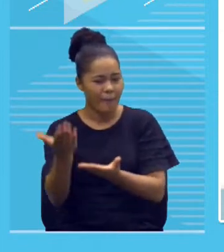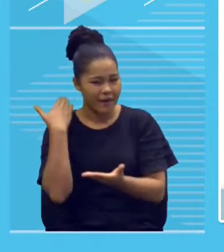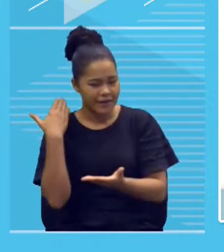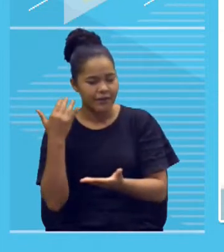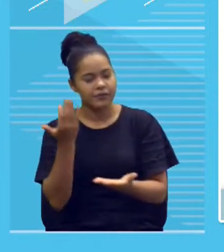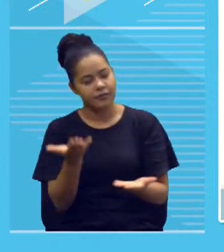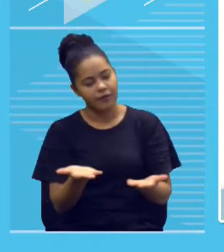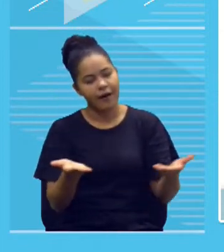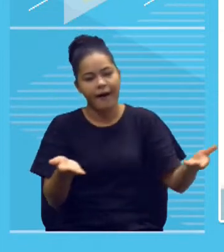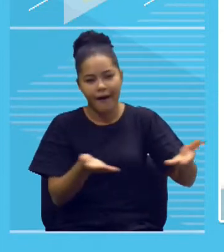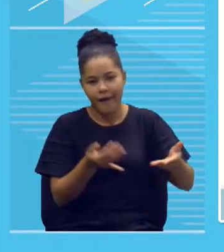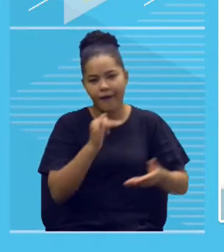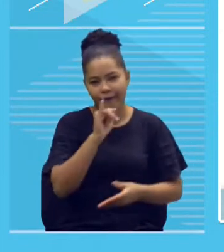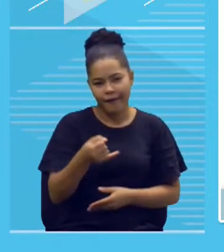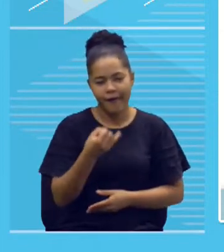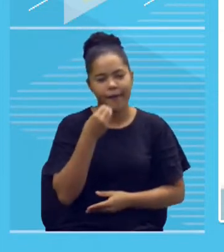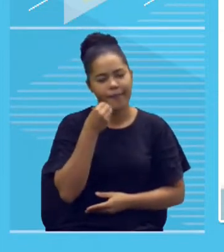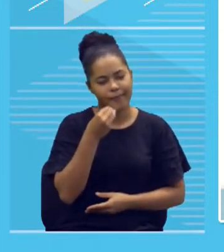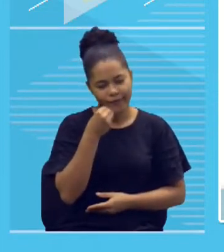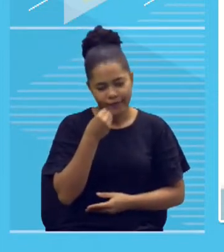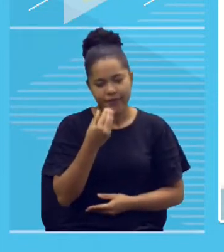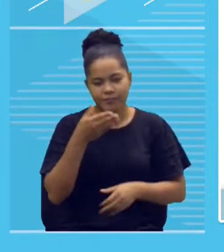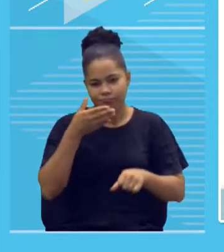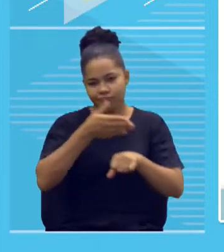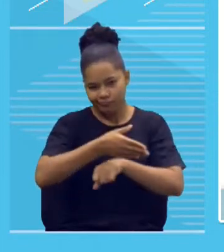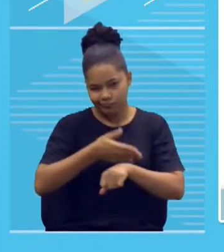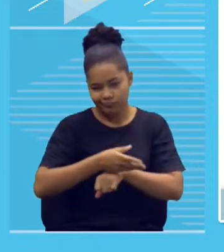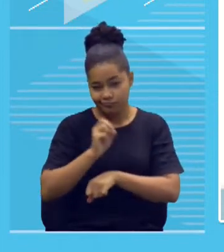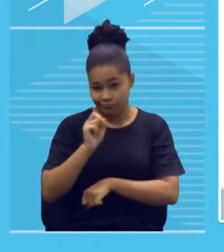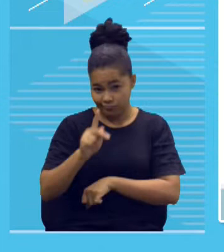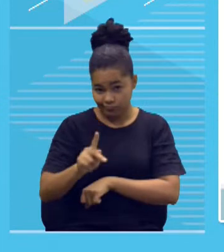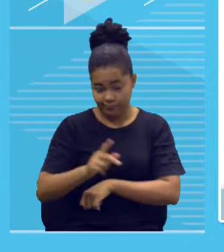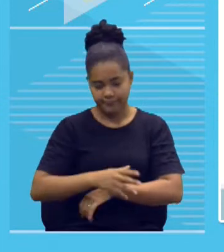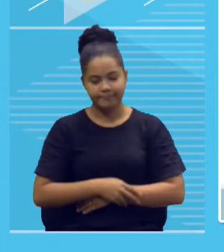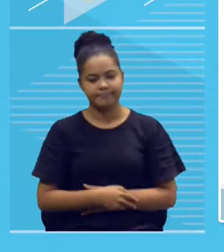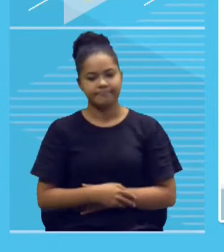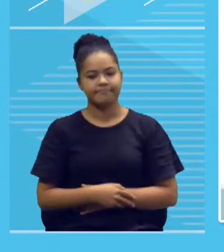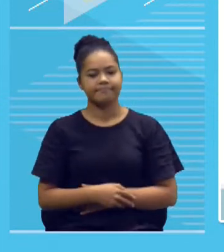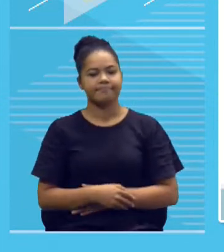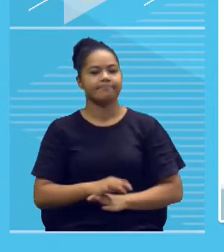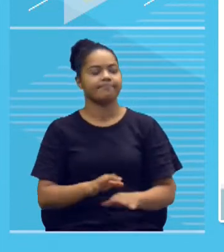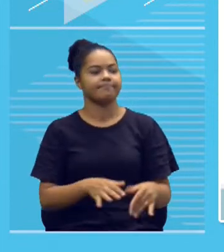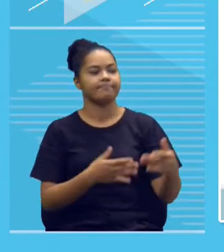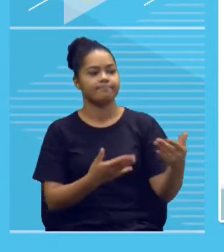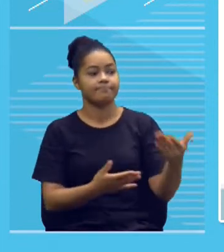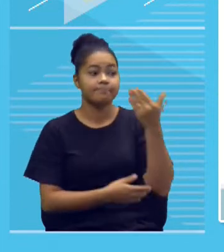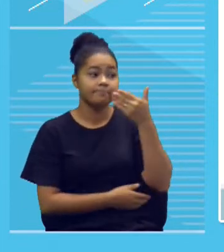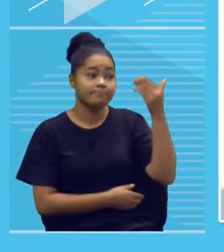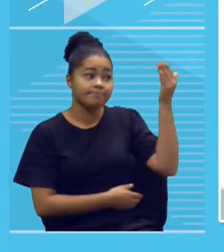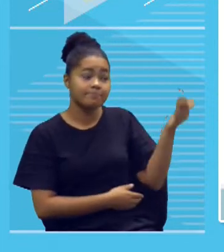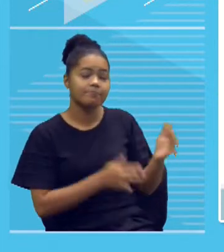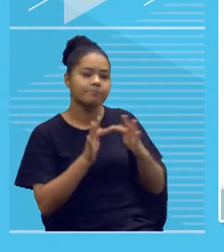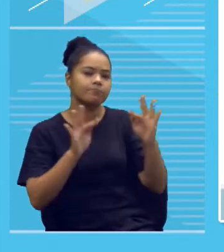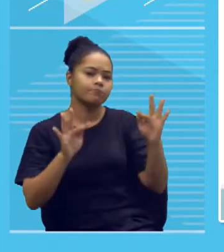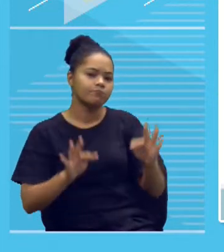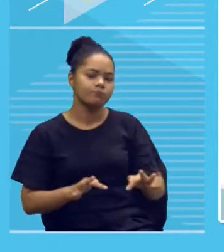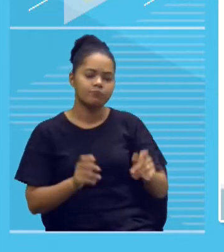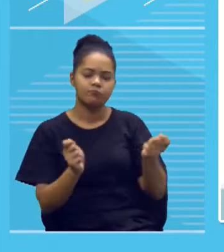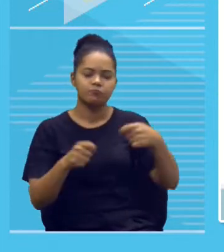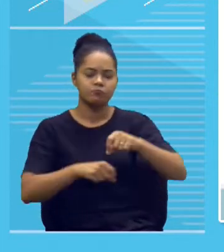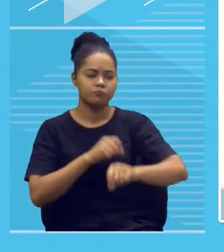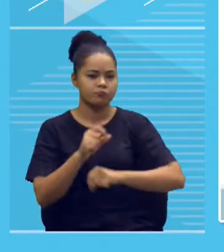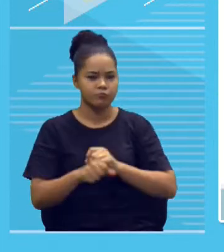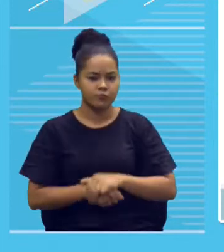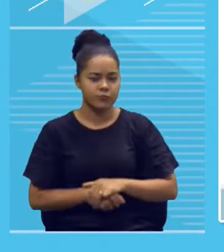notação a gente na aula passada apresentou essa relação para você como sendo a relação que resolve qualquer questão de juros simples